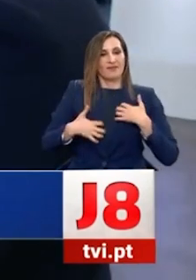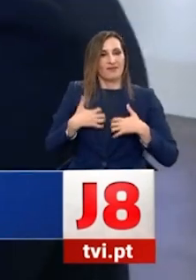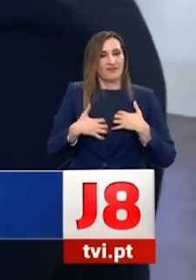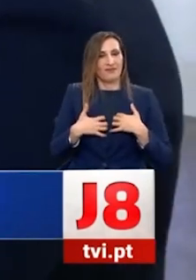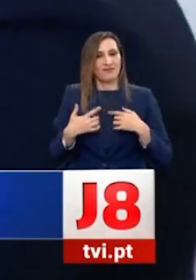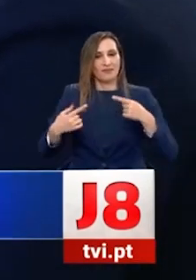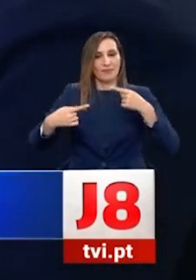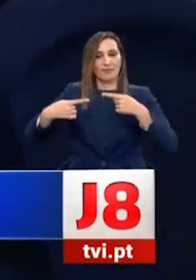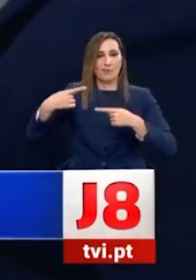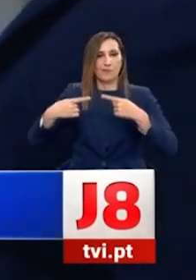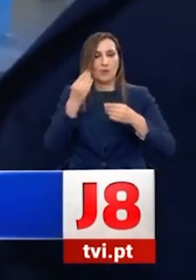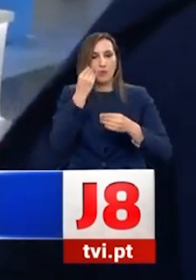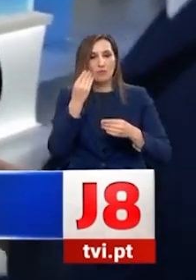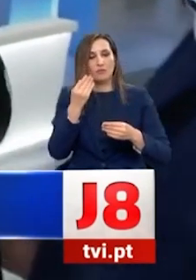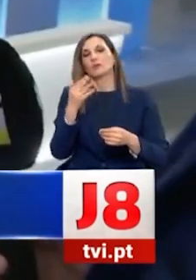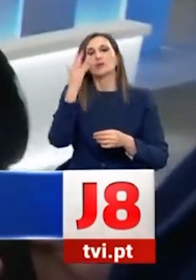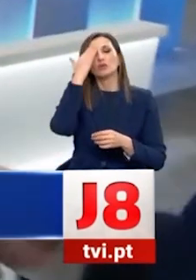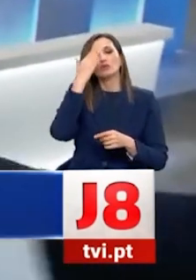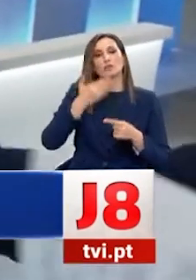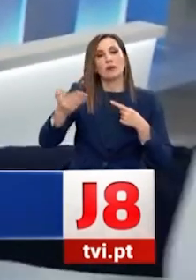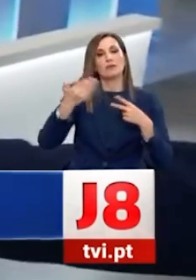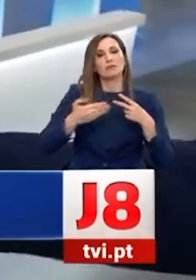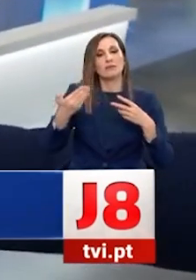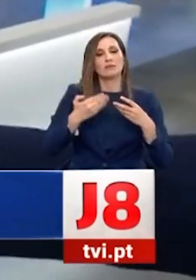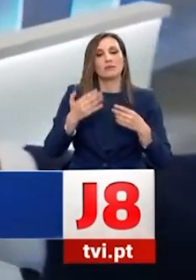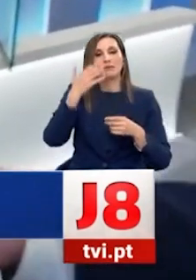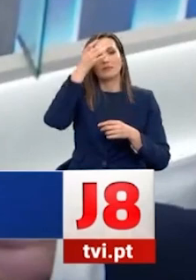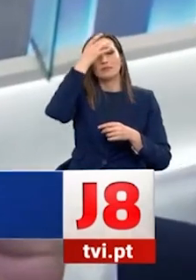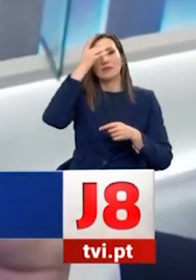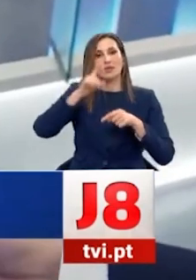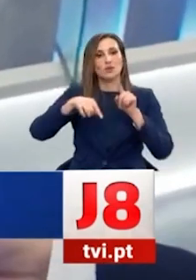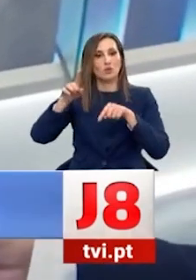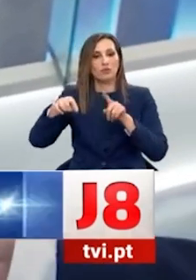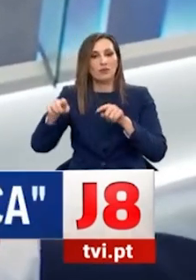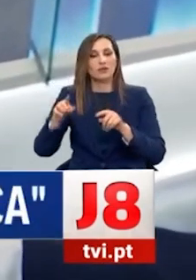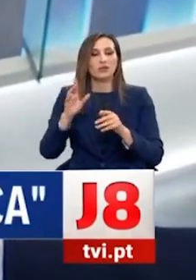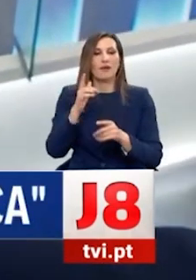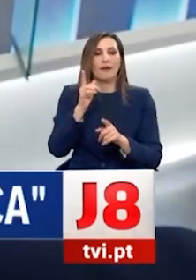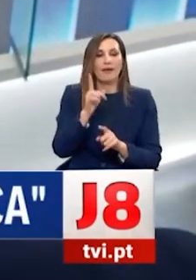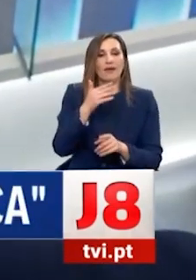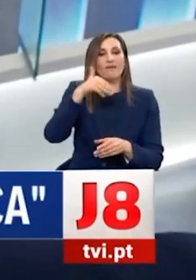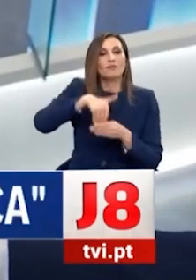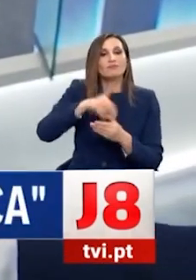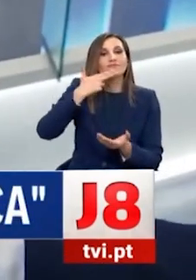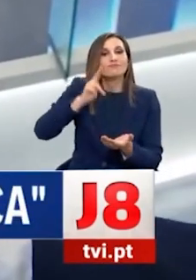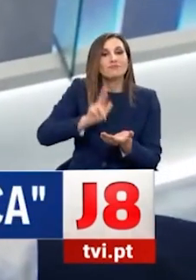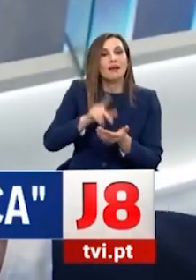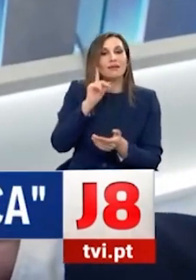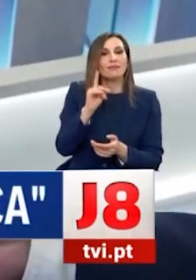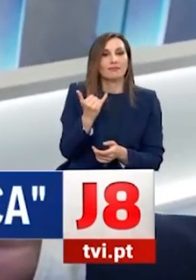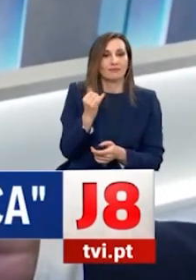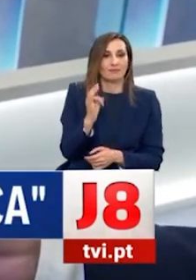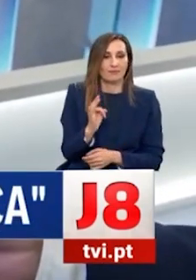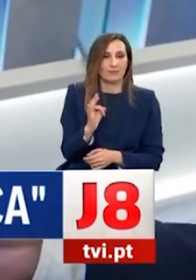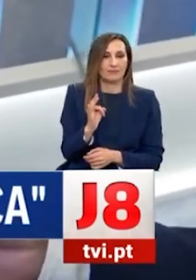este acompanhar, este desenrolar dos números semana após semana? A sondagem que conta é da votação real que os portugueses vão fazer no próximo